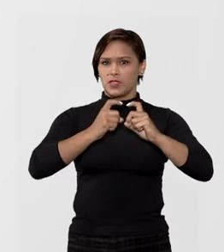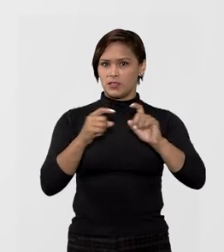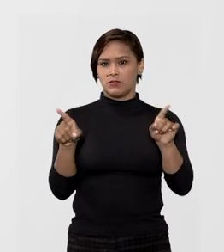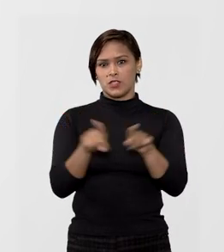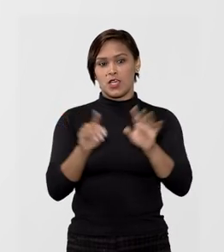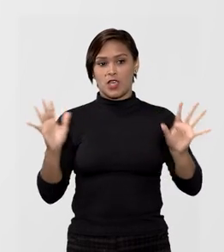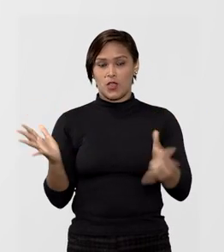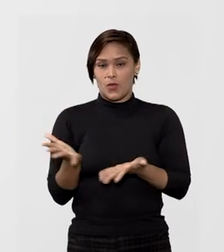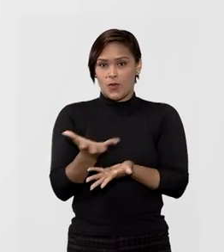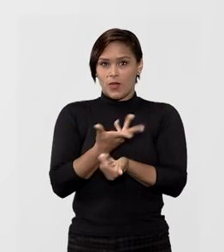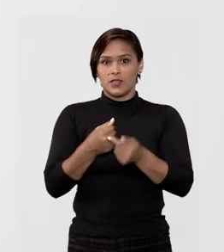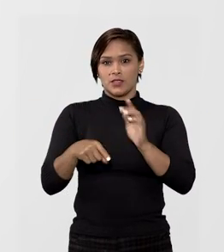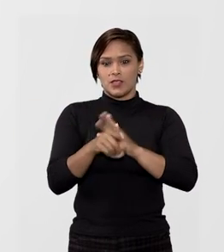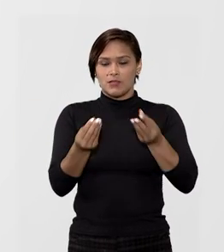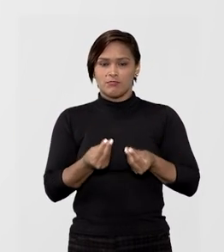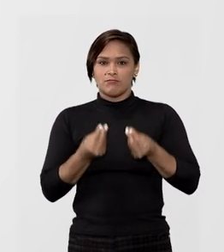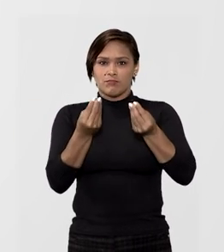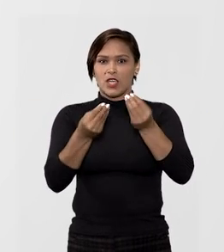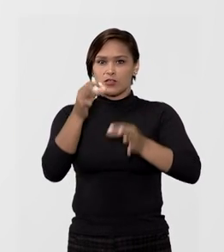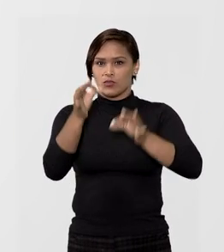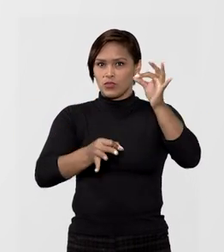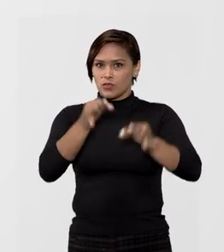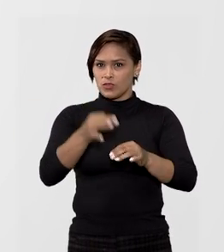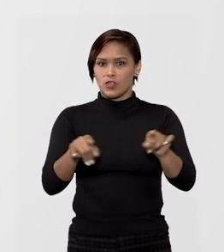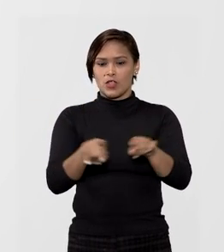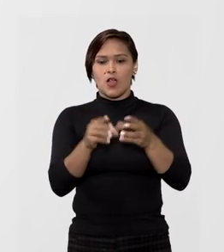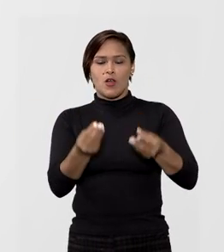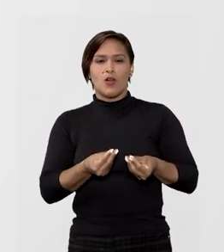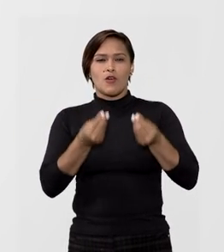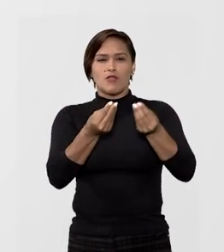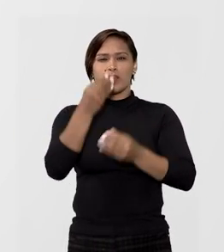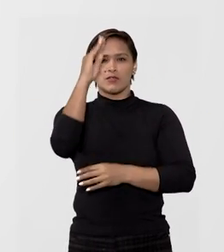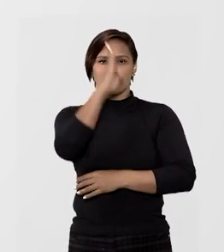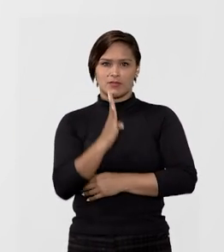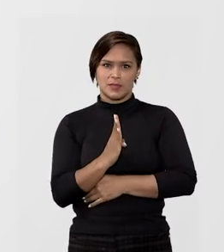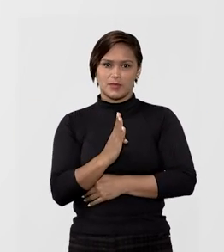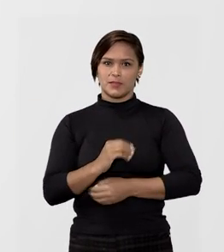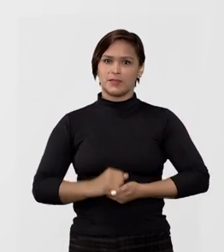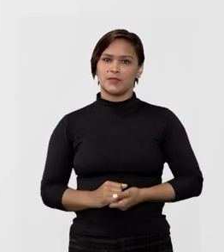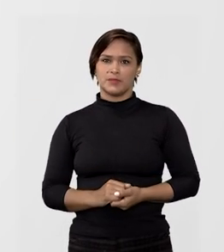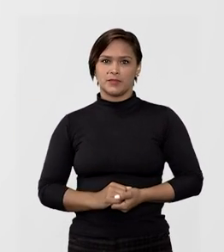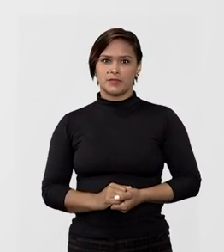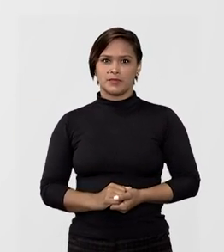administrativa e qualidade na prestação jurisdicional oferecida aos brasileiros.